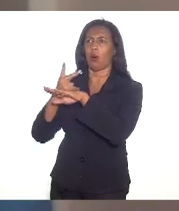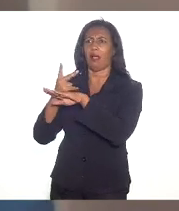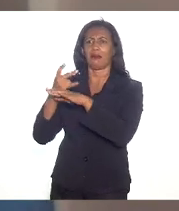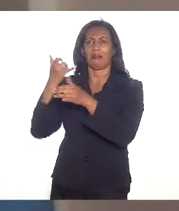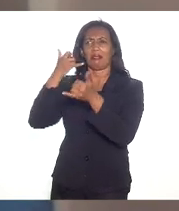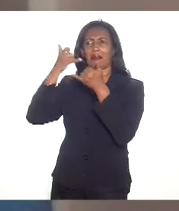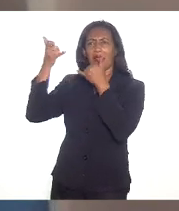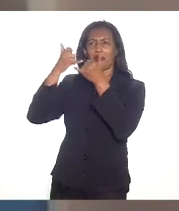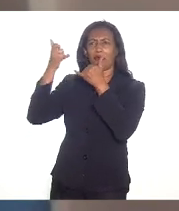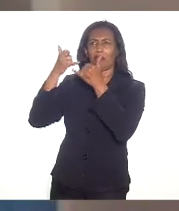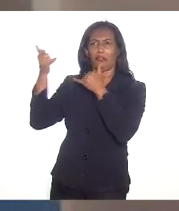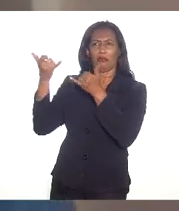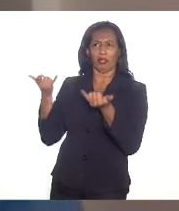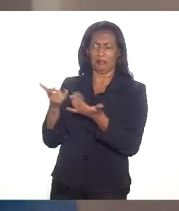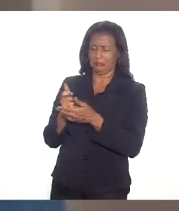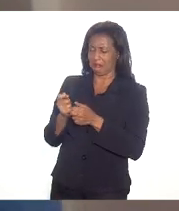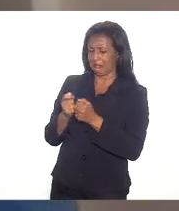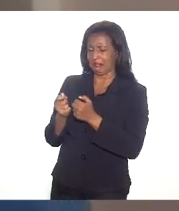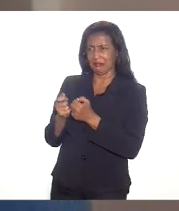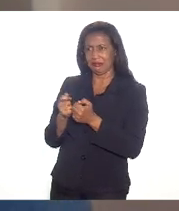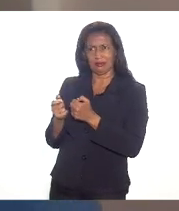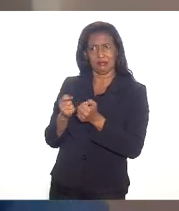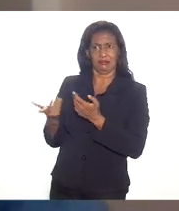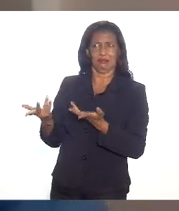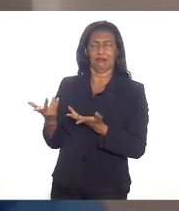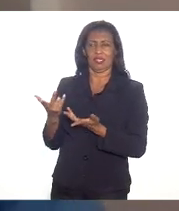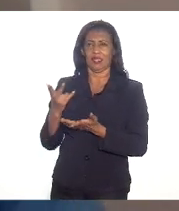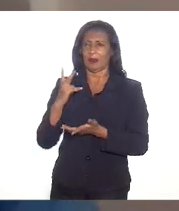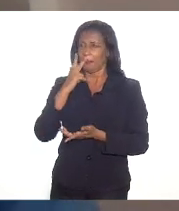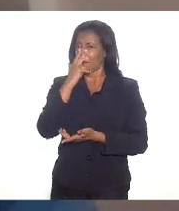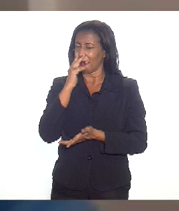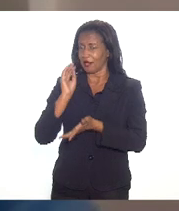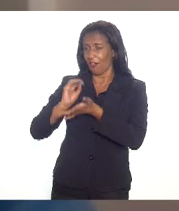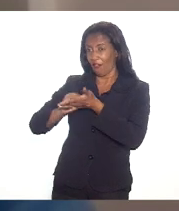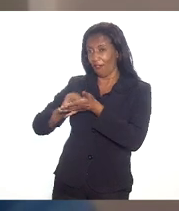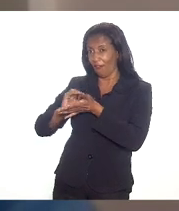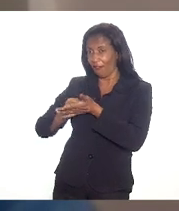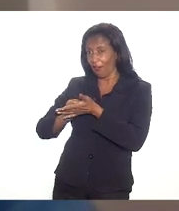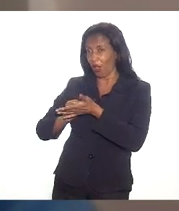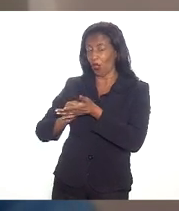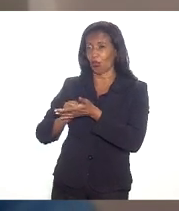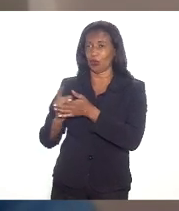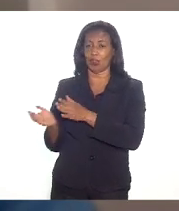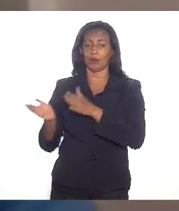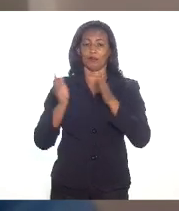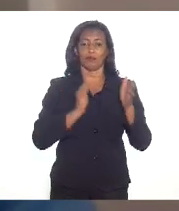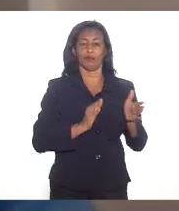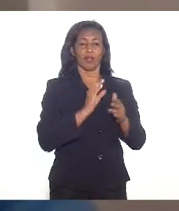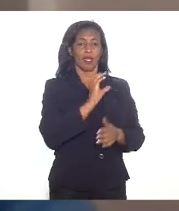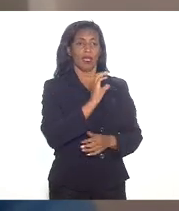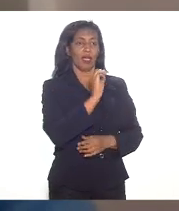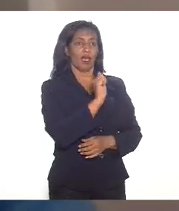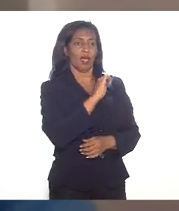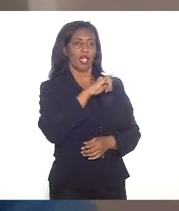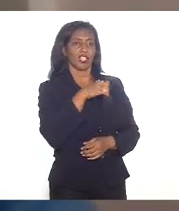mais dificuldade, talvez esteja até divulgando dados piores que a realidade. E o CAGED